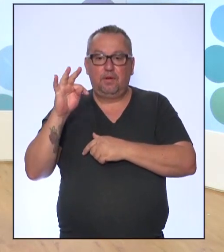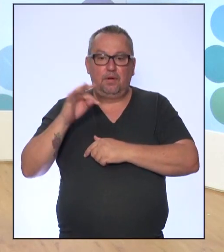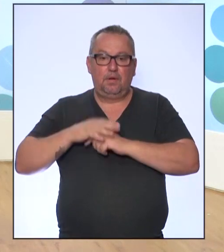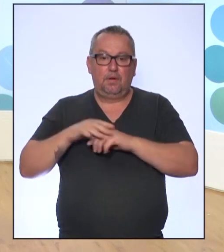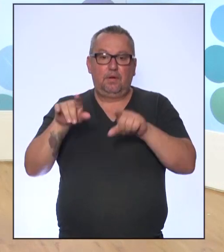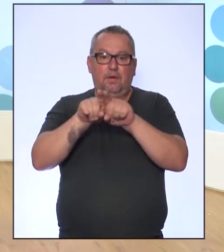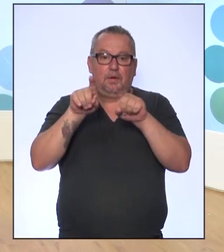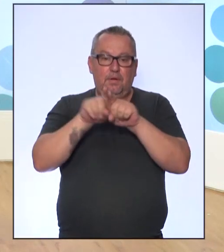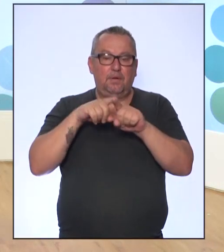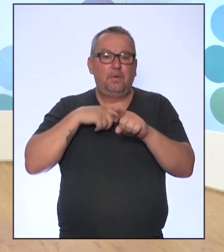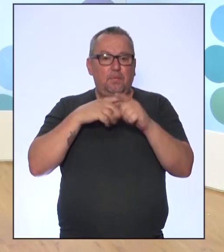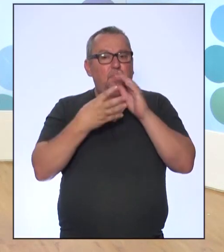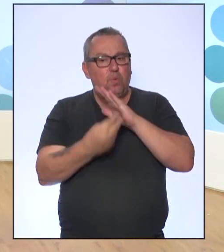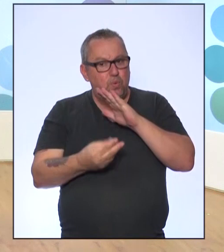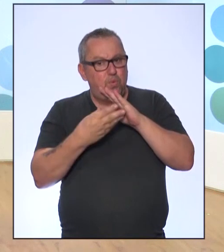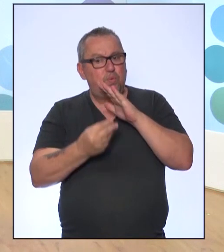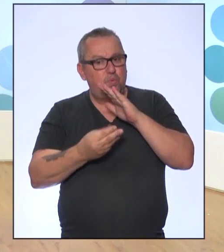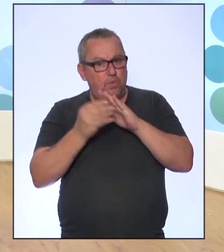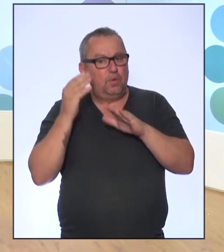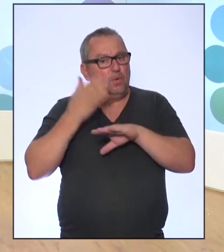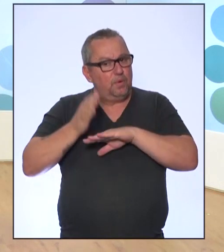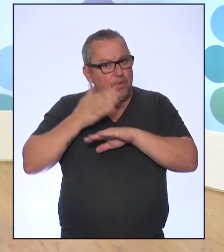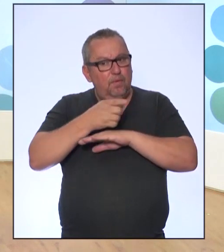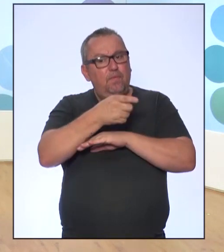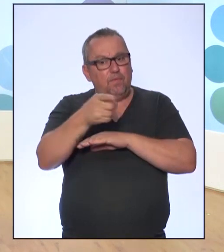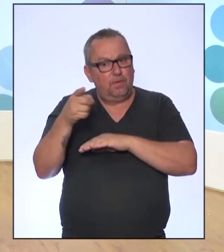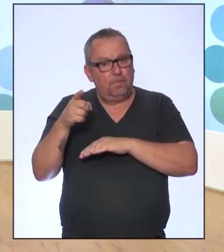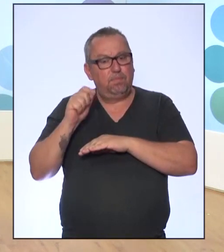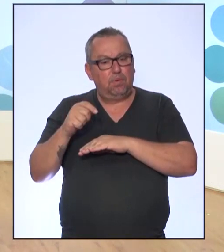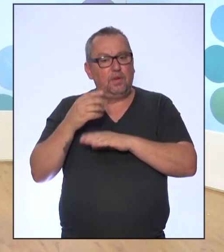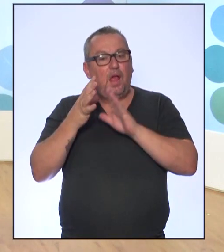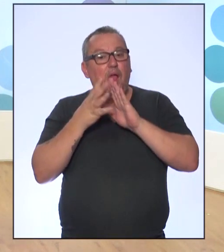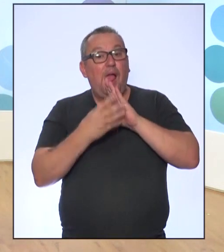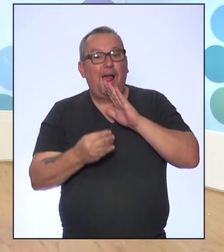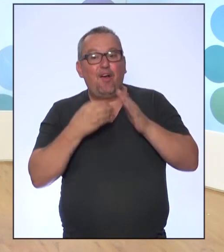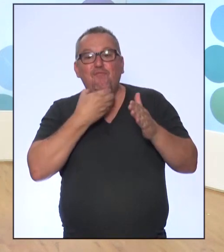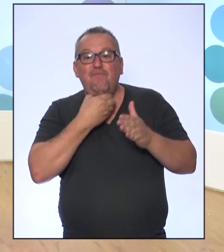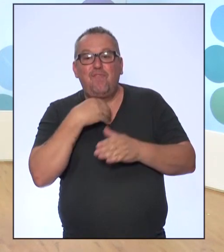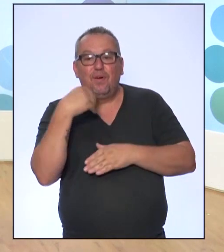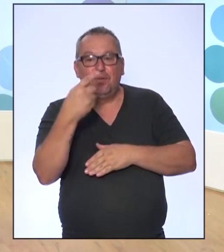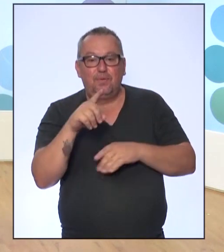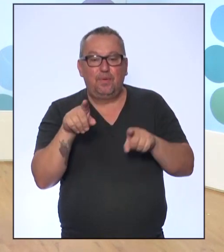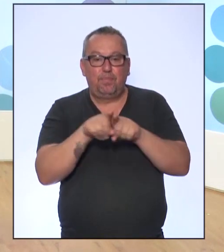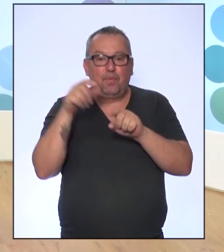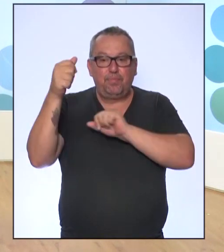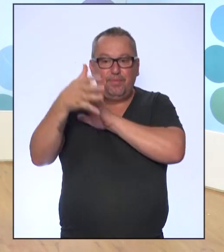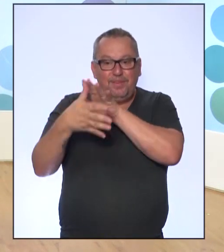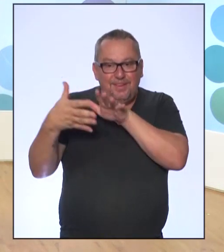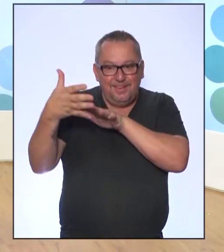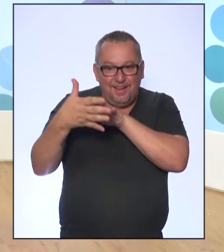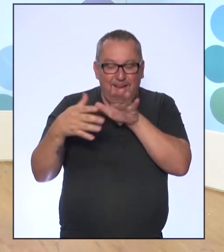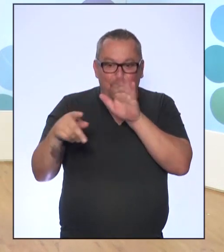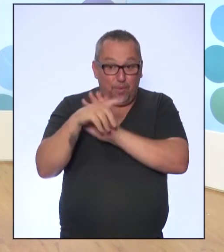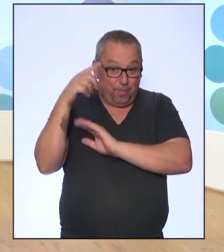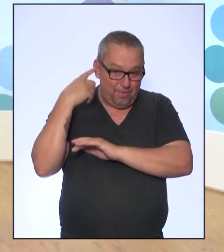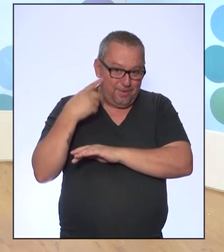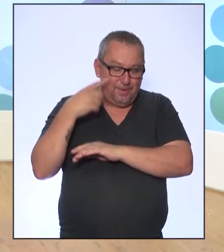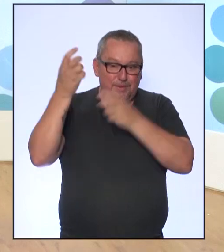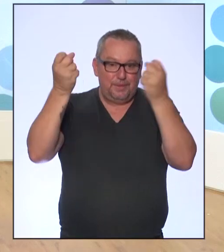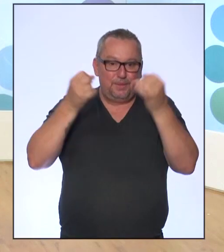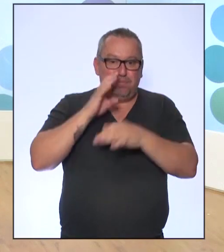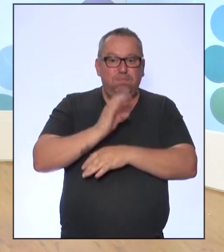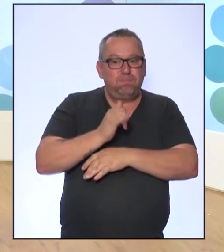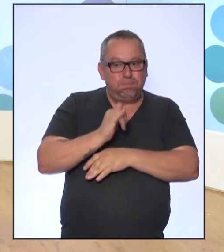E podem até gravar. Que tal uma tarefinha? Vocês podem gravar podcasts de fábulas, certo? E vocês podem